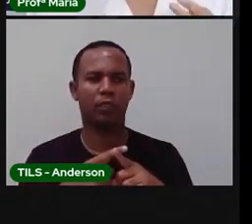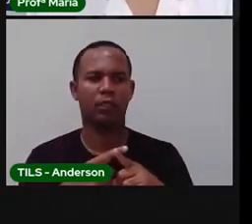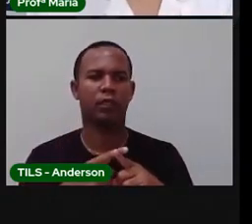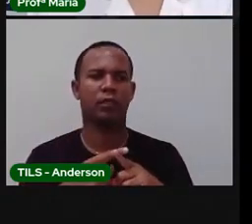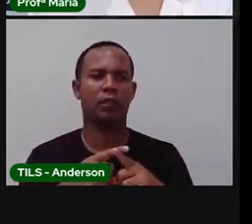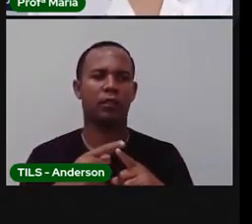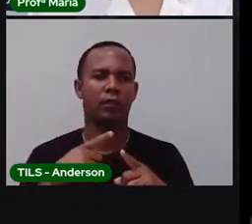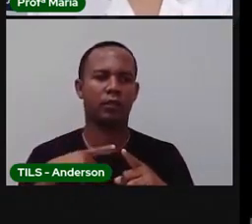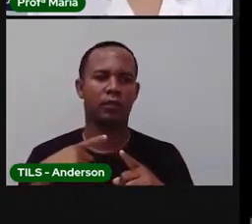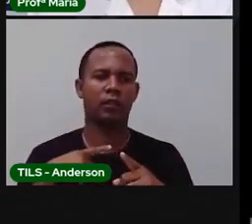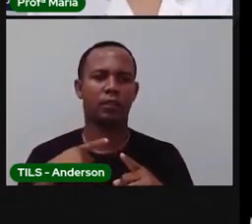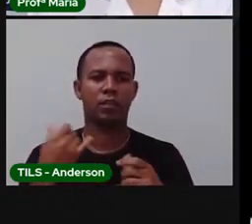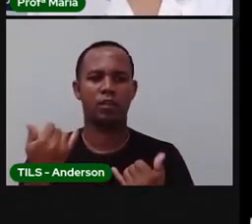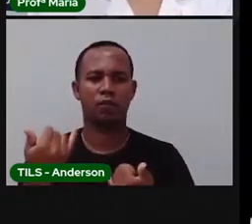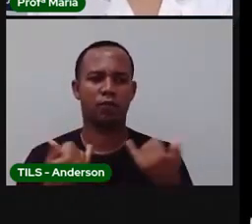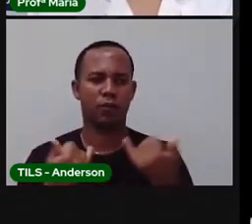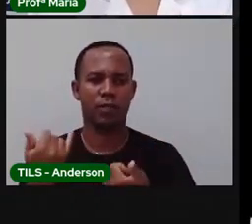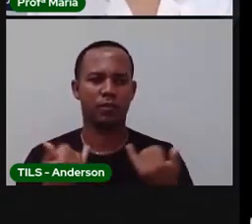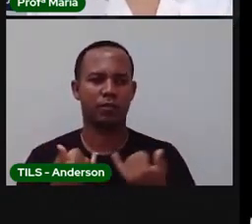informações diferentes.